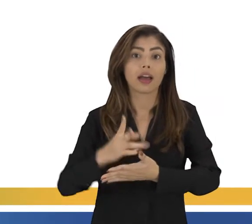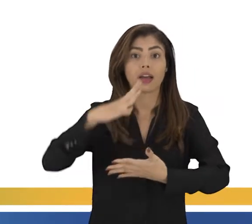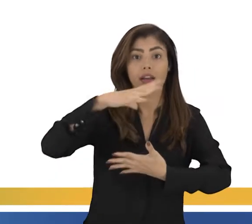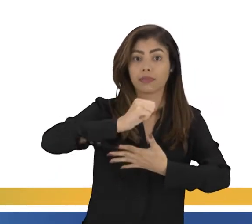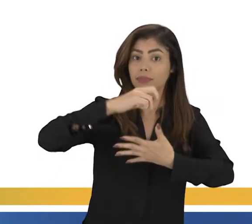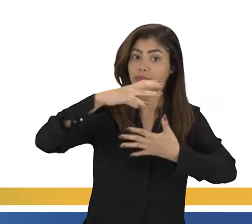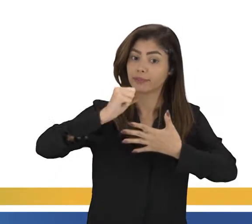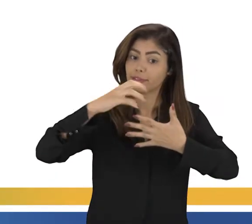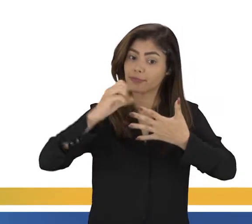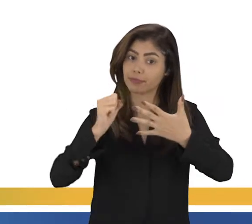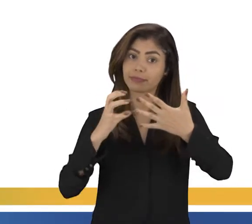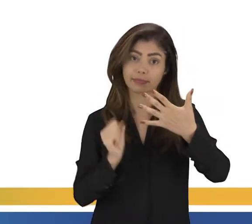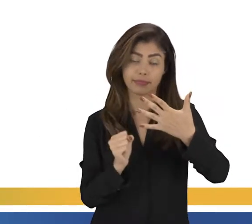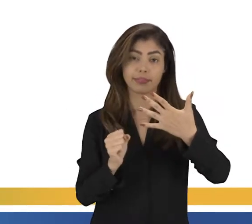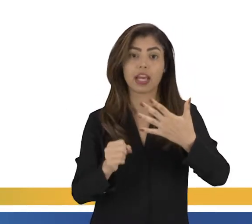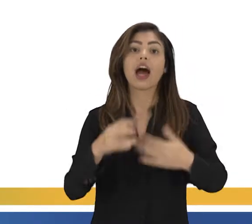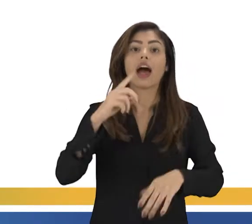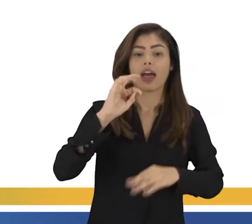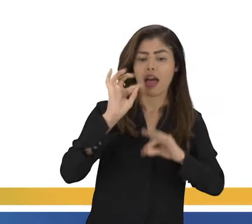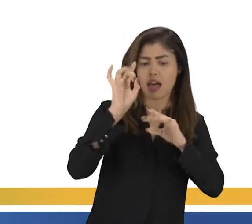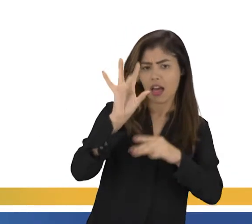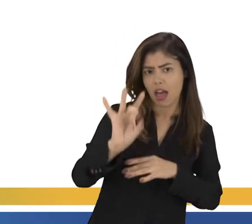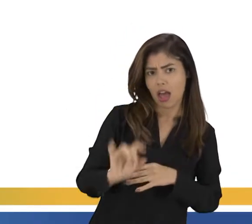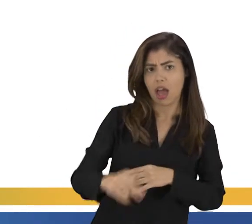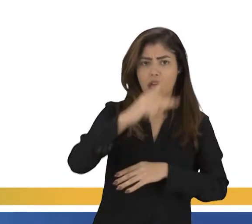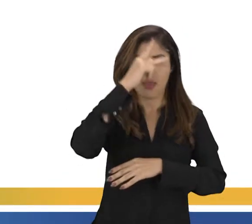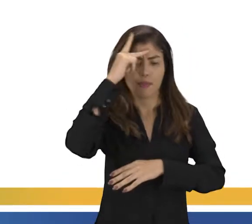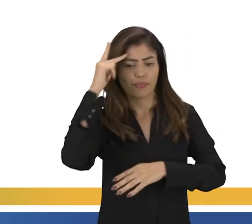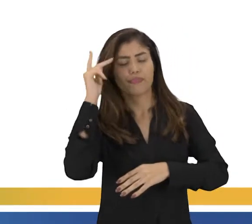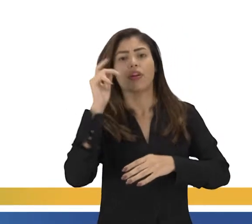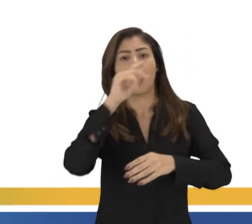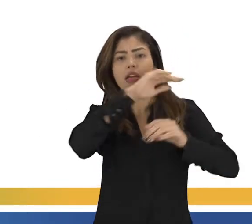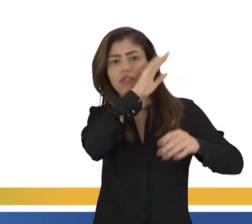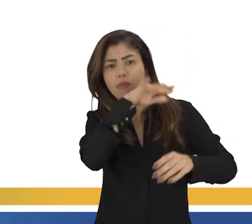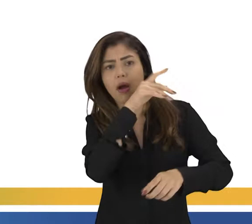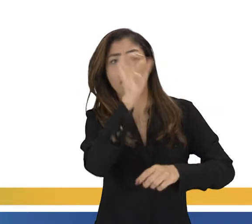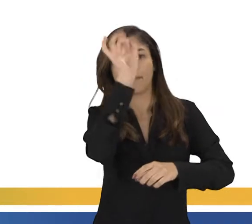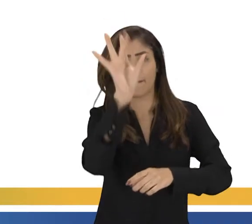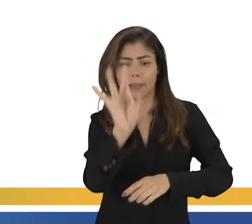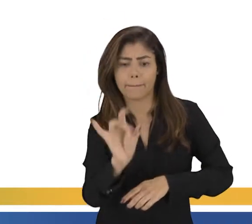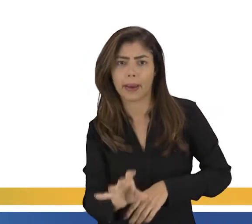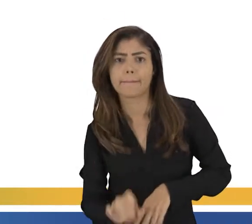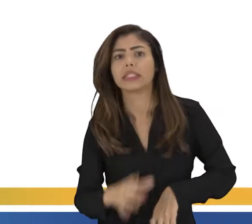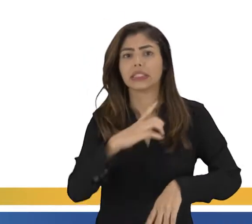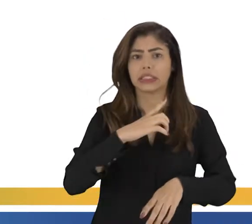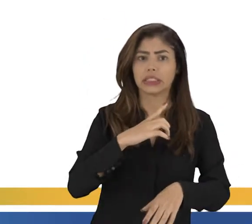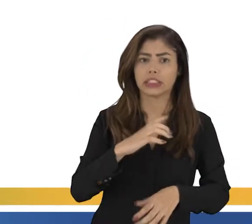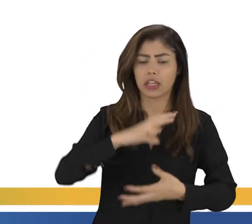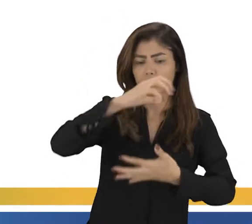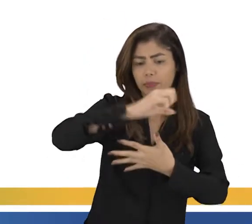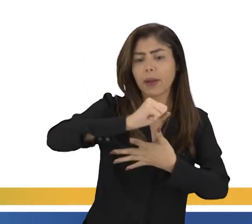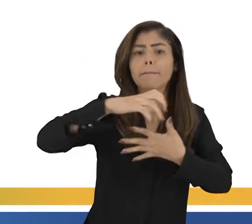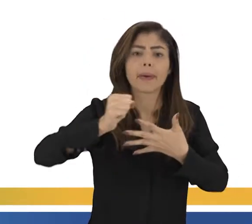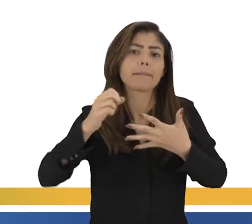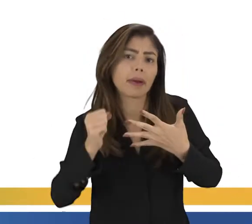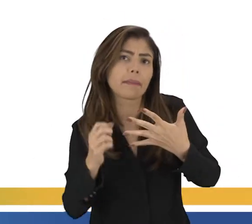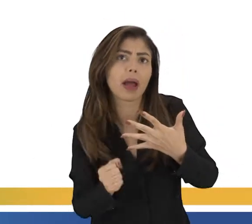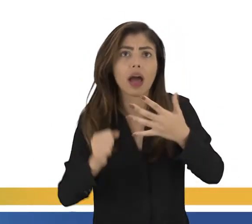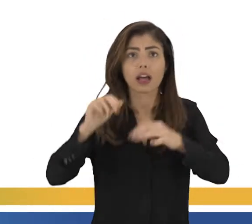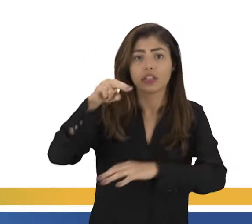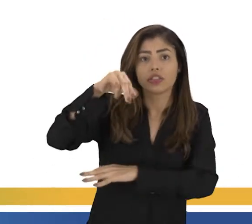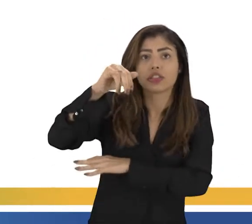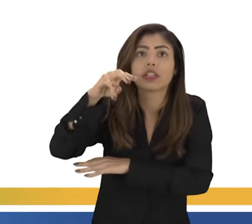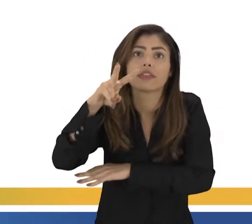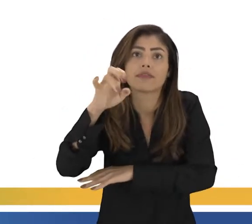alimentar. E cada posição ocupada pelos organismos ao longo desta cadeia recebe um nome de nível trófico.